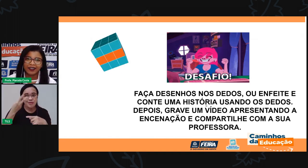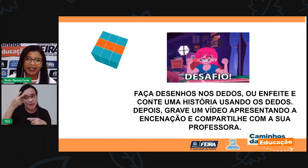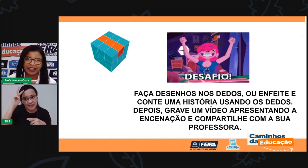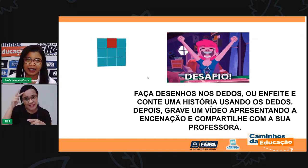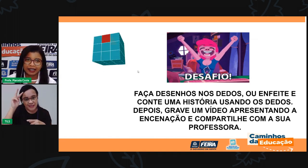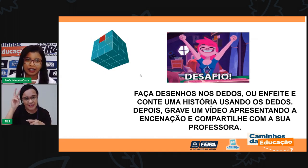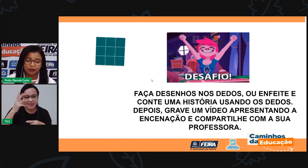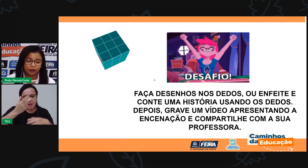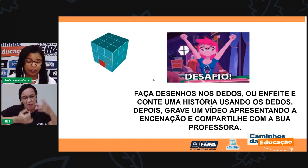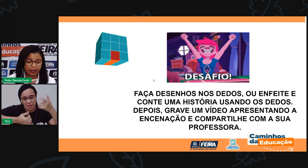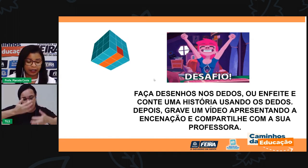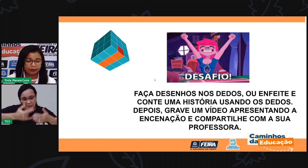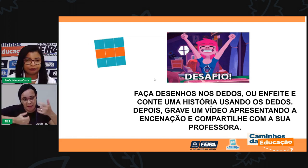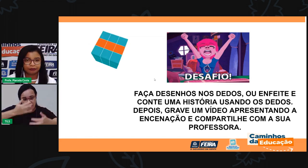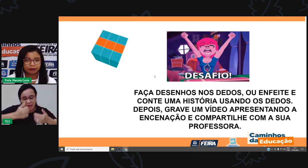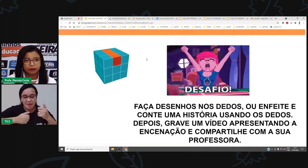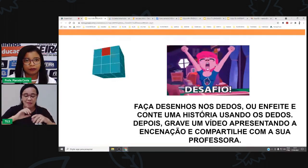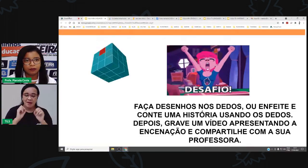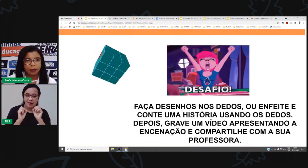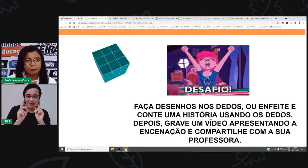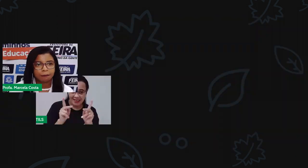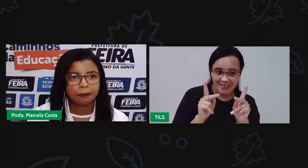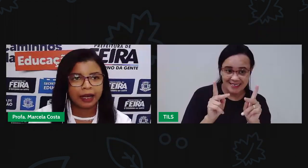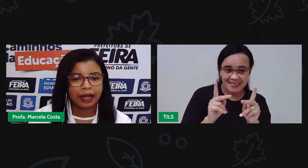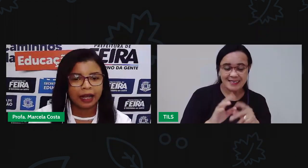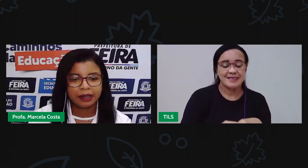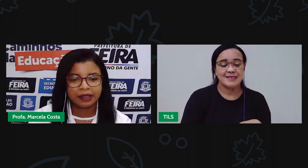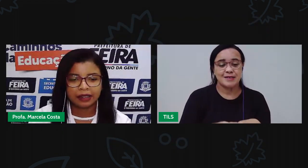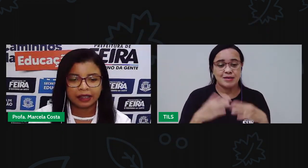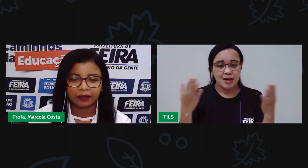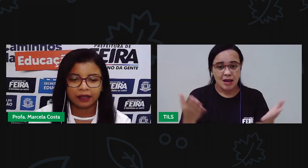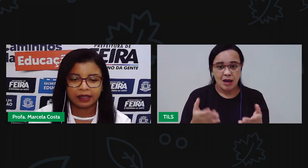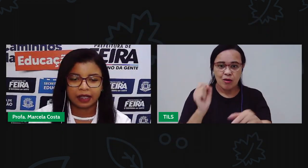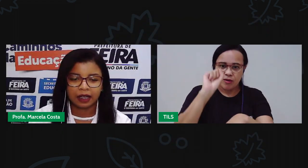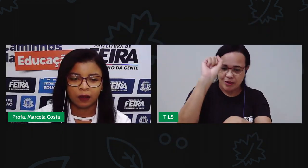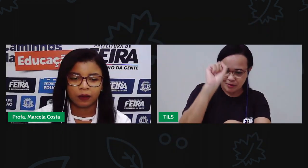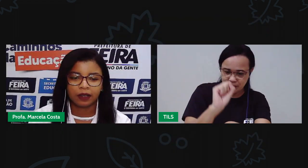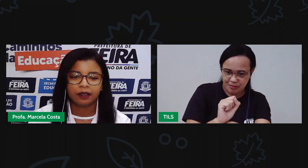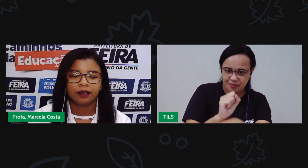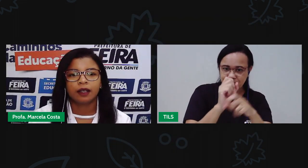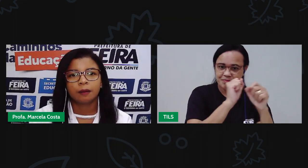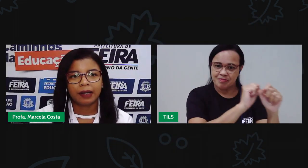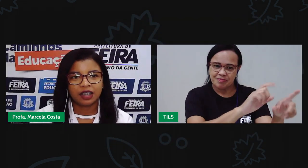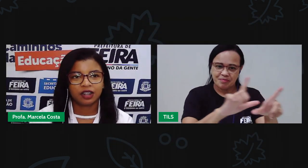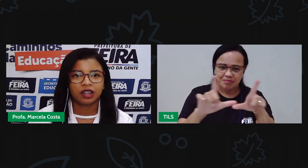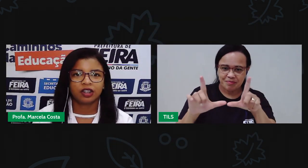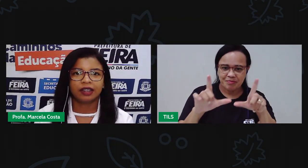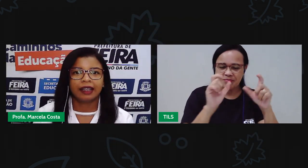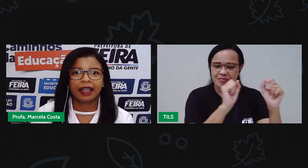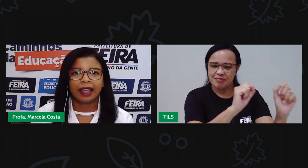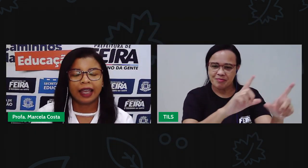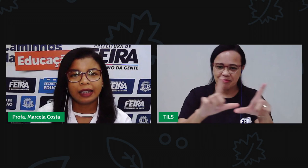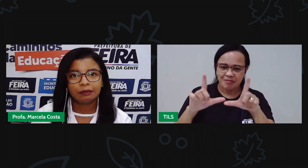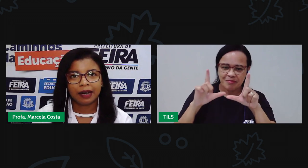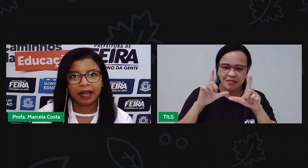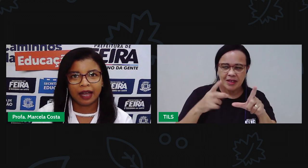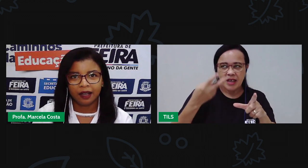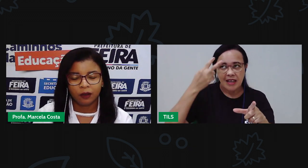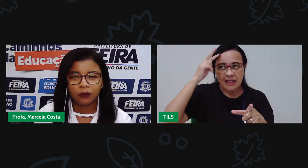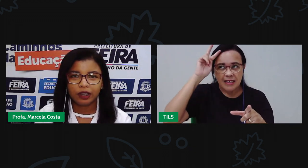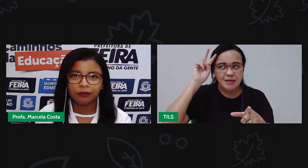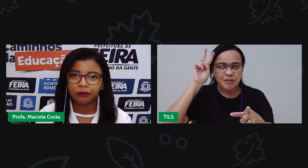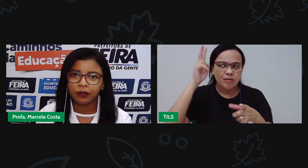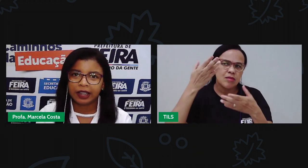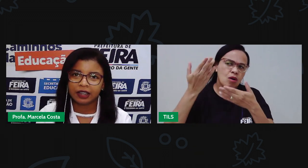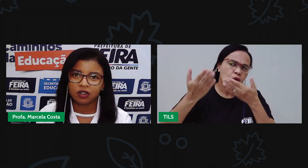Agora, crianças, eu vou aqui para a apresentação dessa aula. Para a gente relembrar